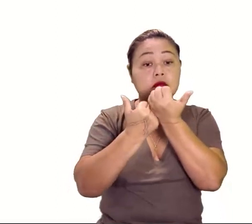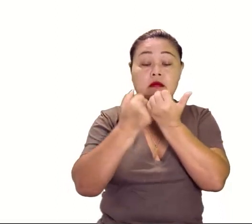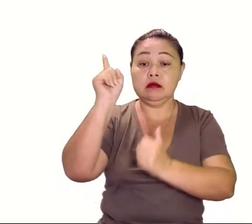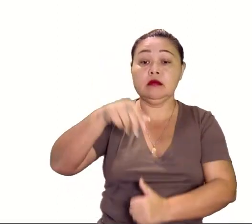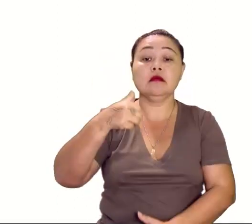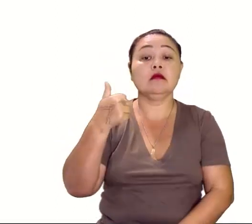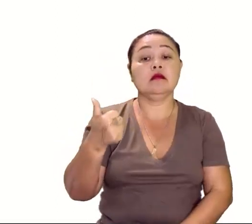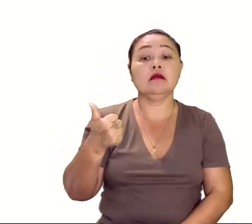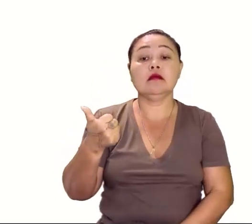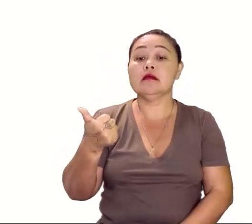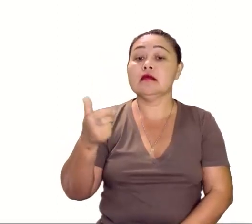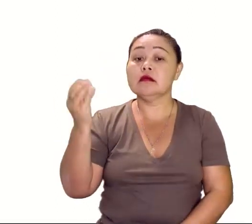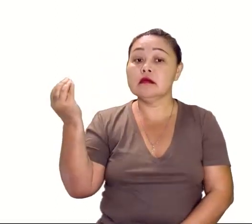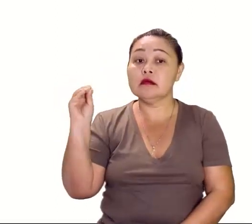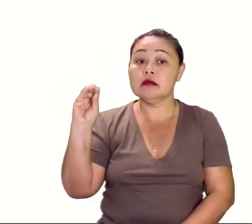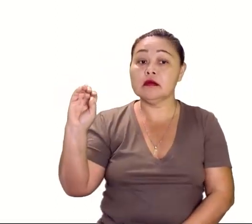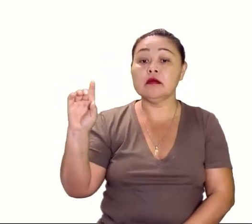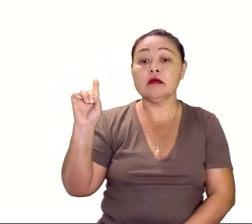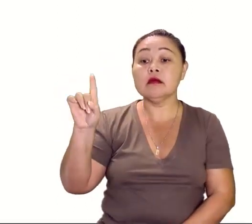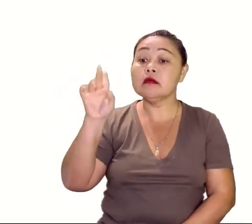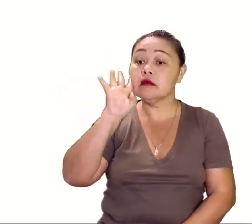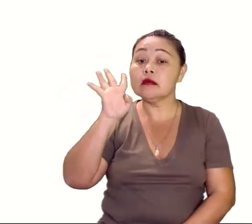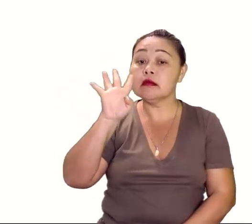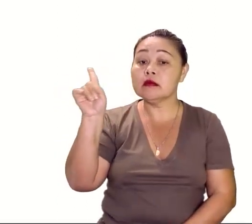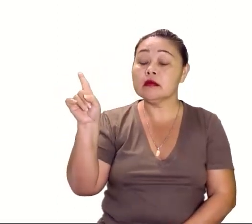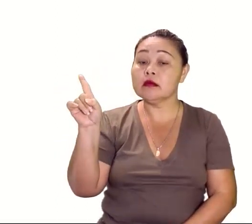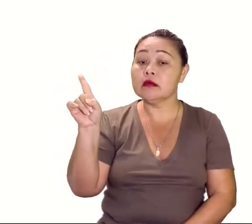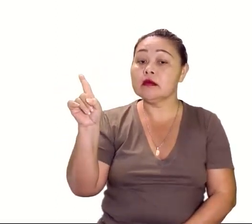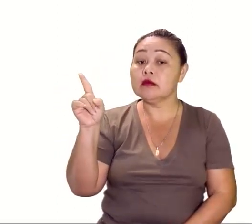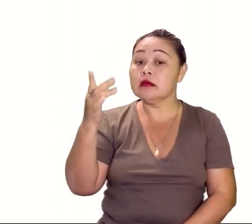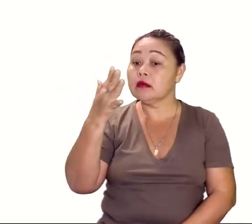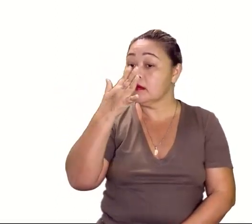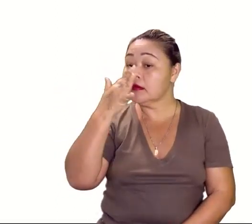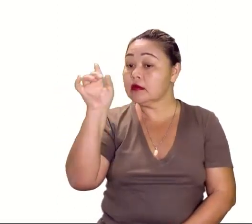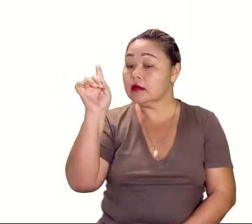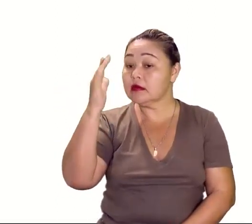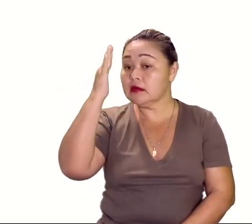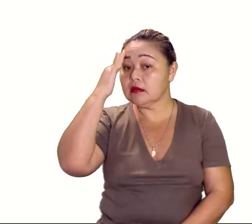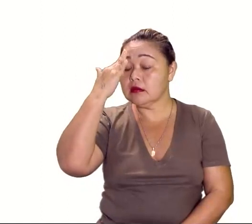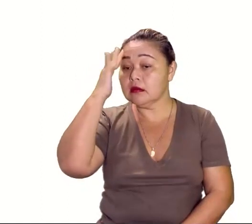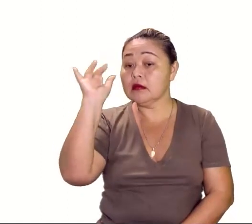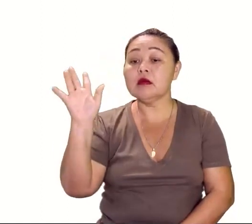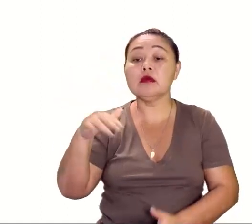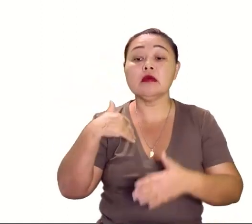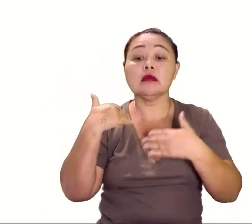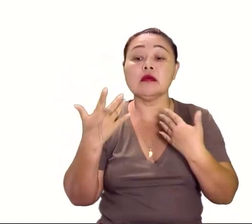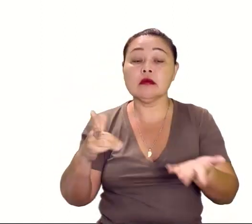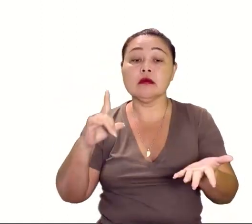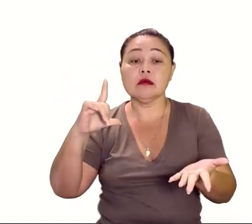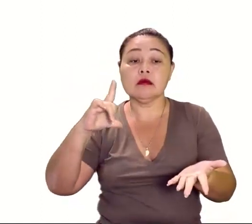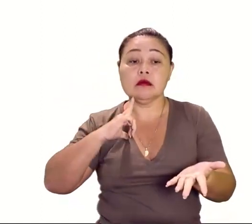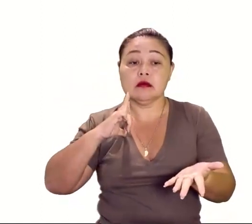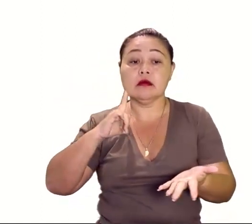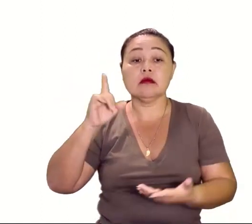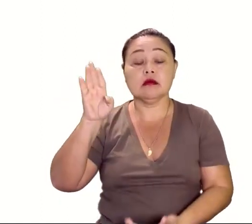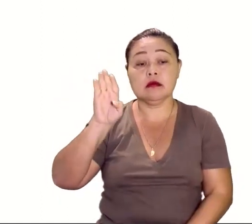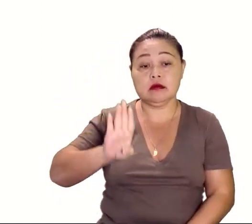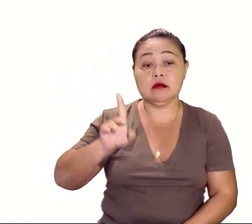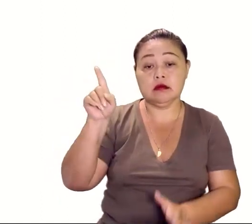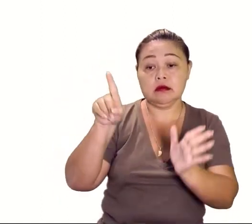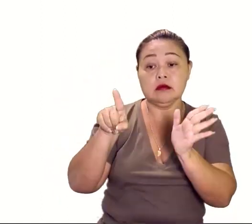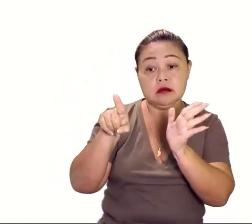também. Isso. E aí, olha que coisa legal aqui para se observar e entender. Quando nós tínhamos lá o B, que